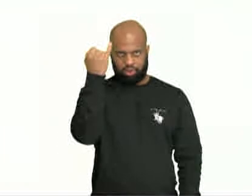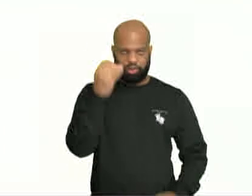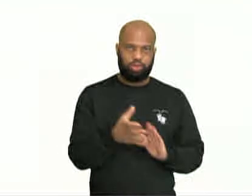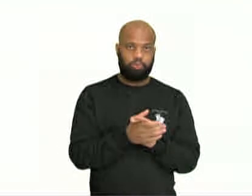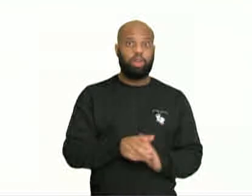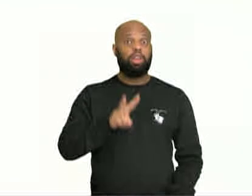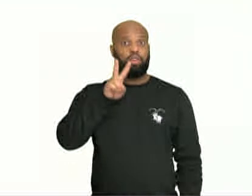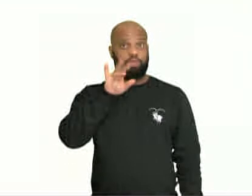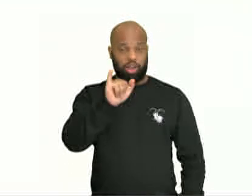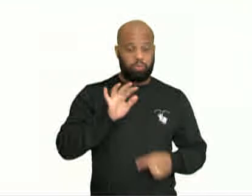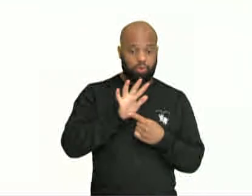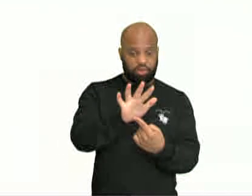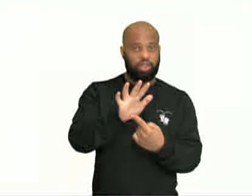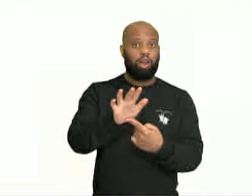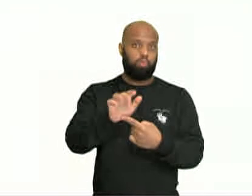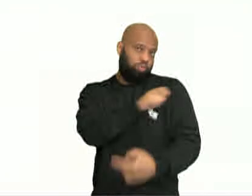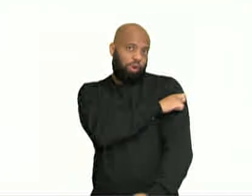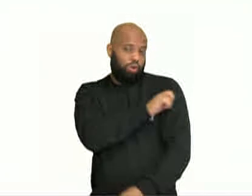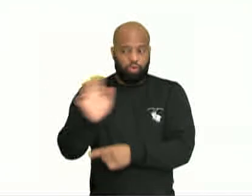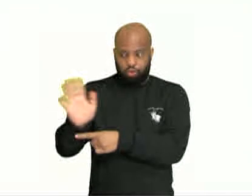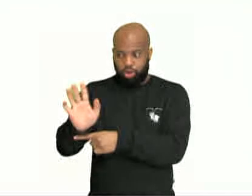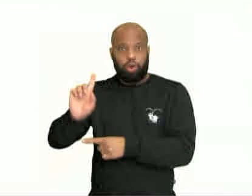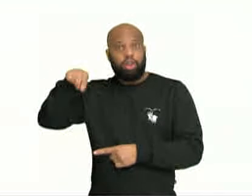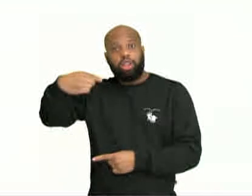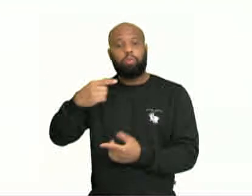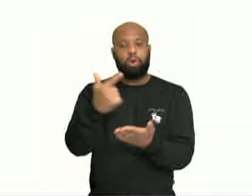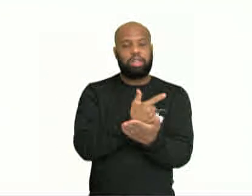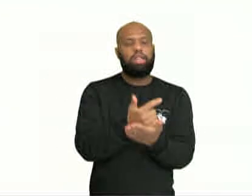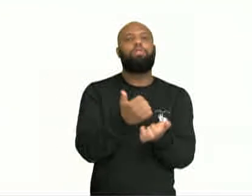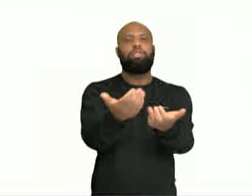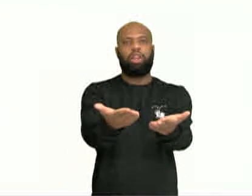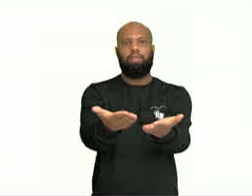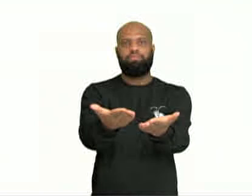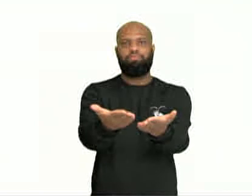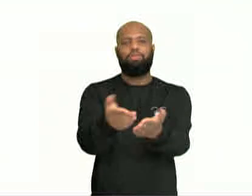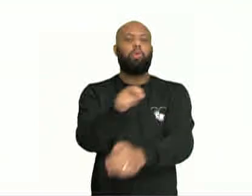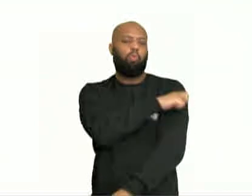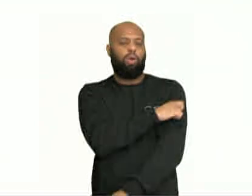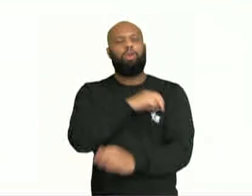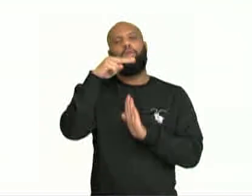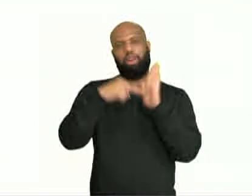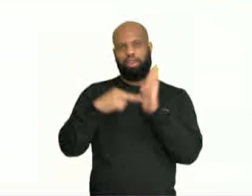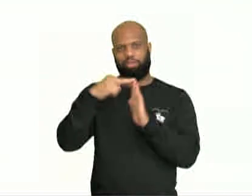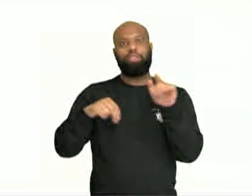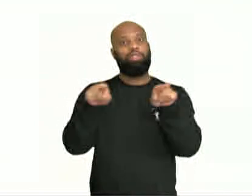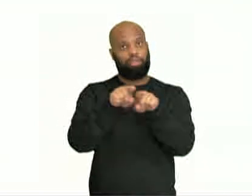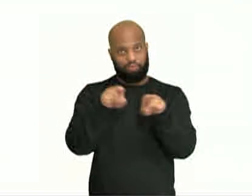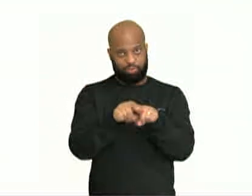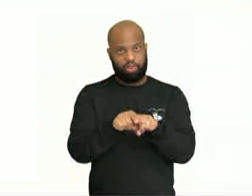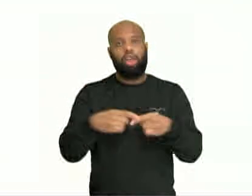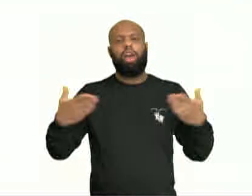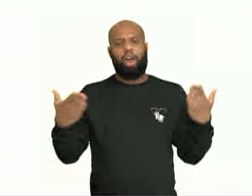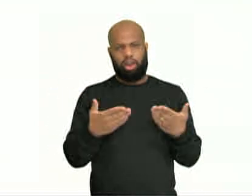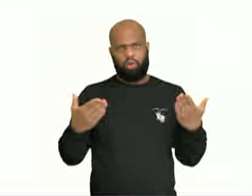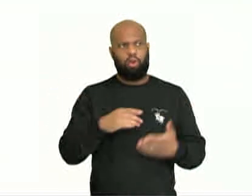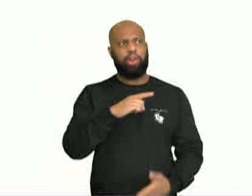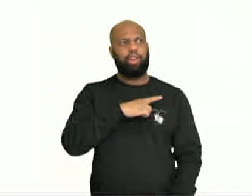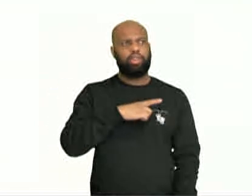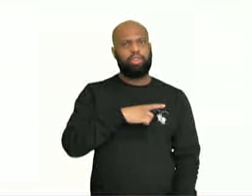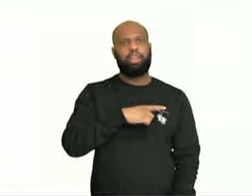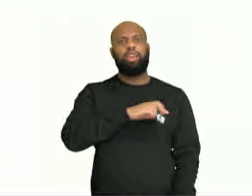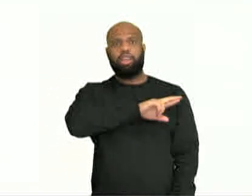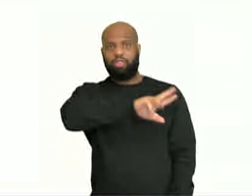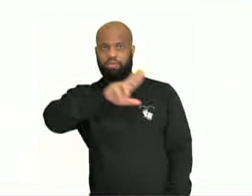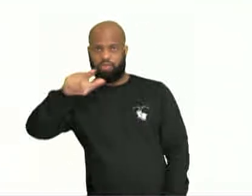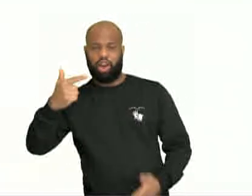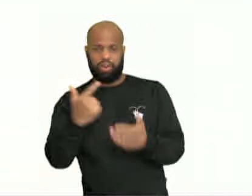os alunos e depois facilitar o acesso ao livro. Hoje nós temos a maioria das obras, né? No